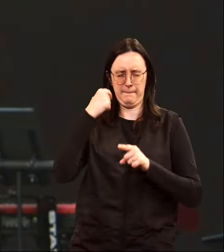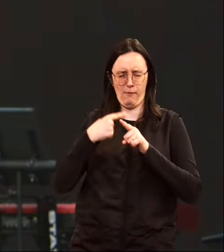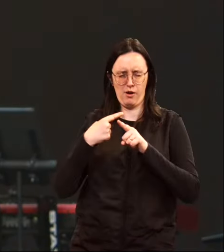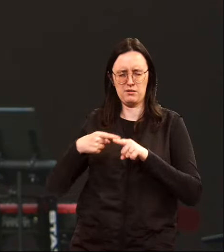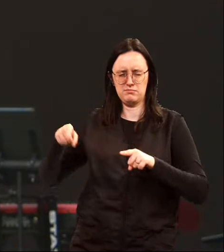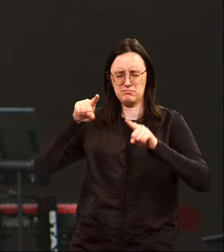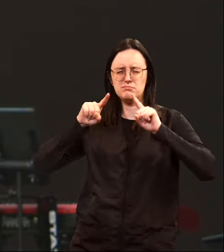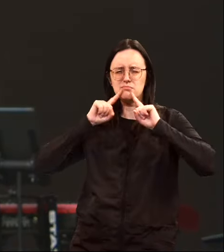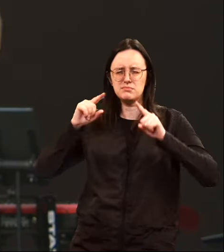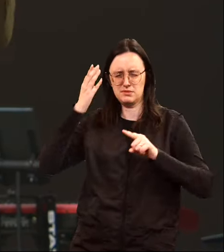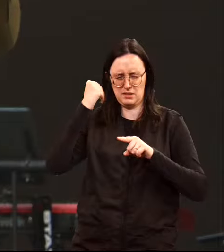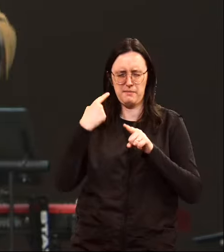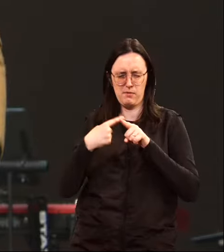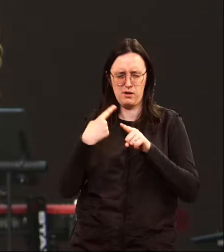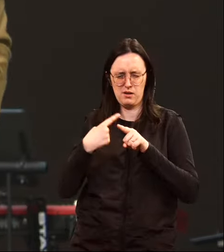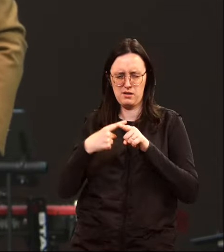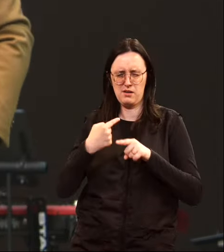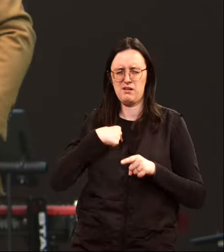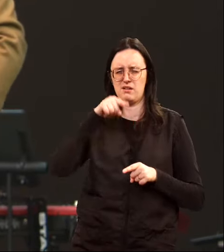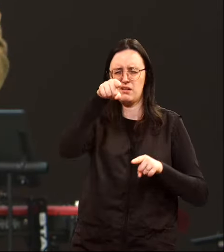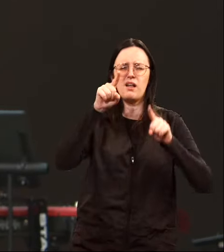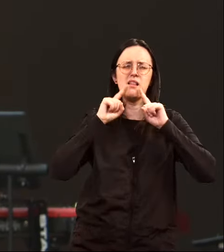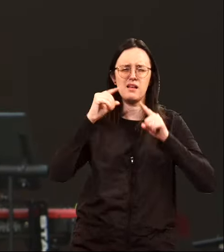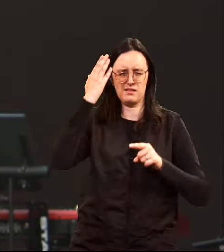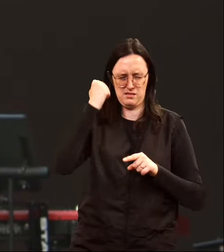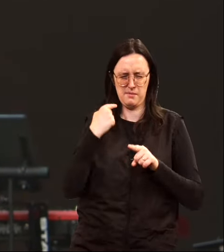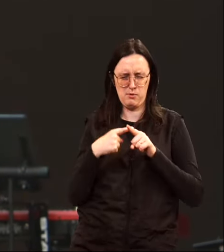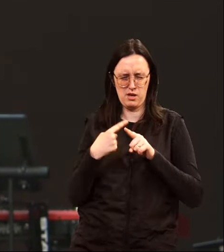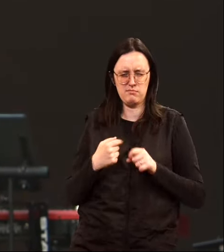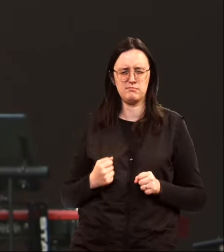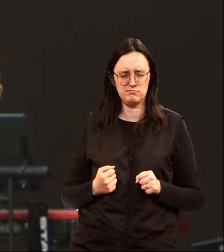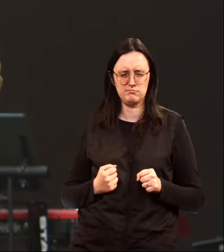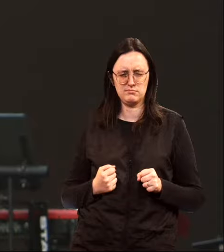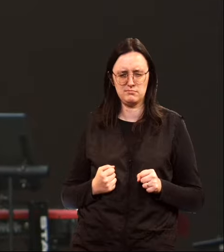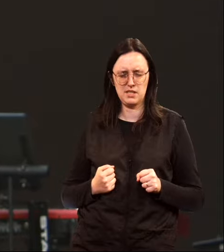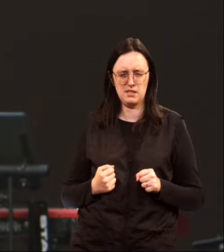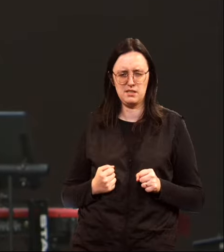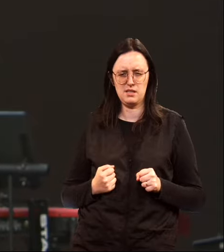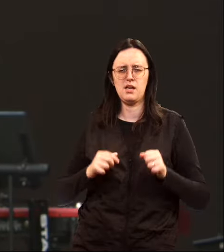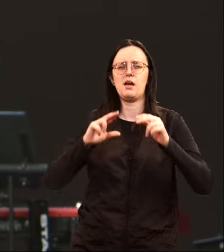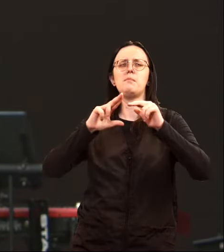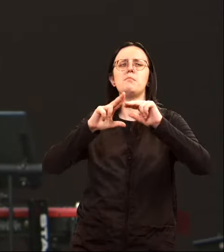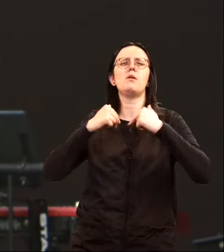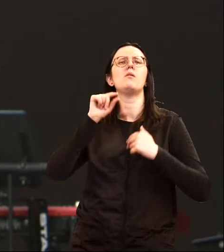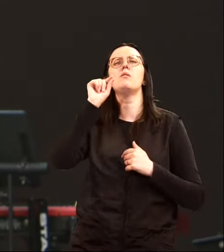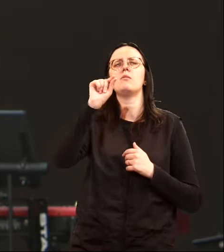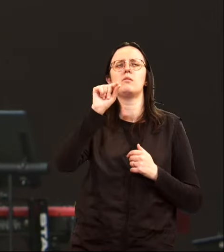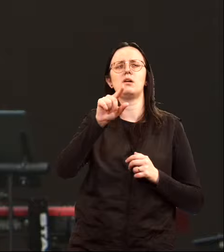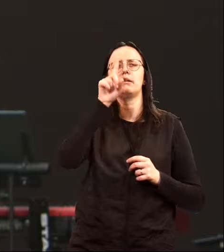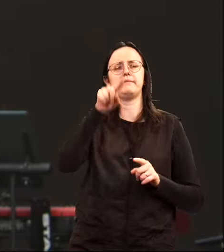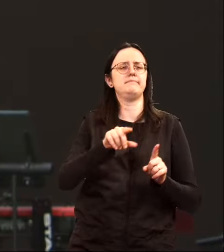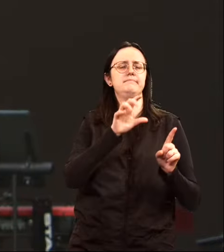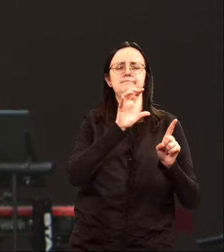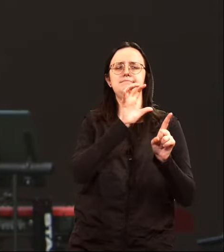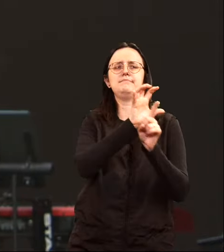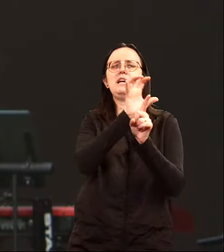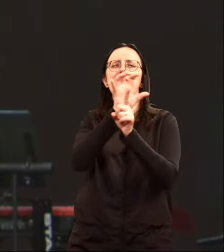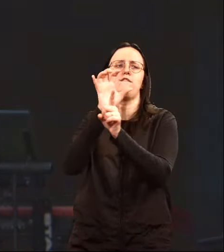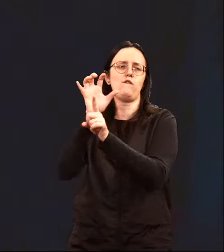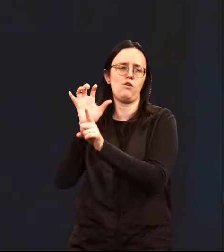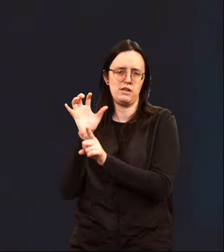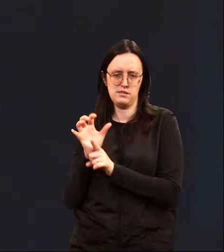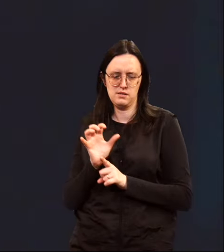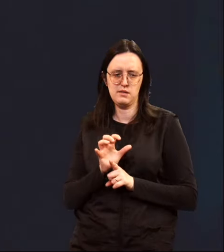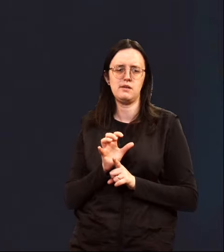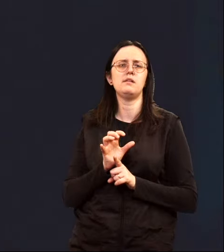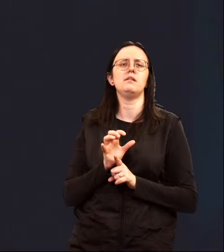Eles reclamaram, e por que eu e você reclamamos? Por causa da influência